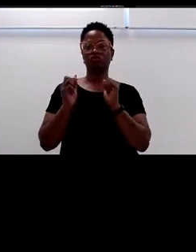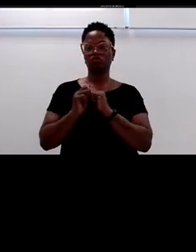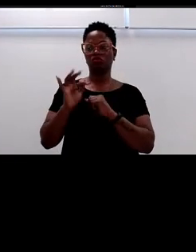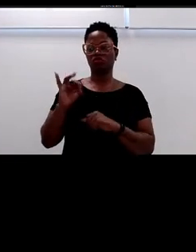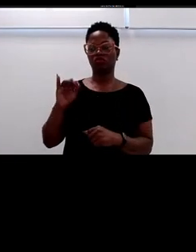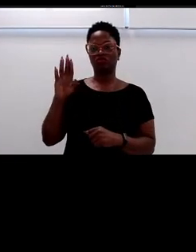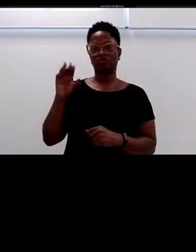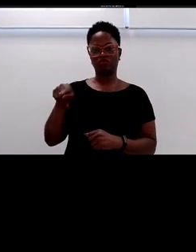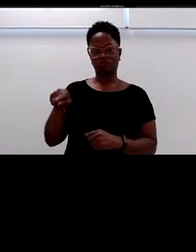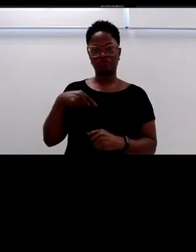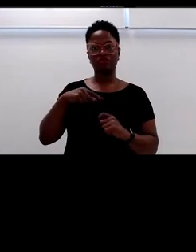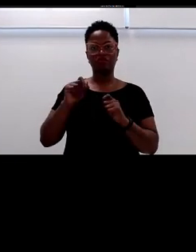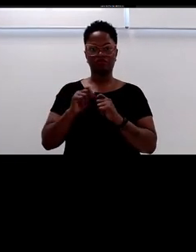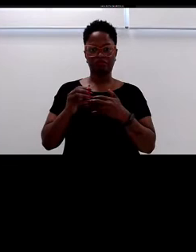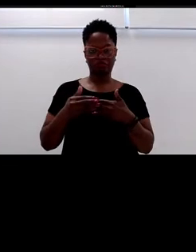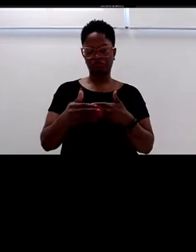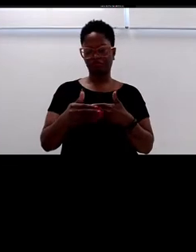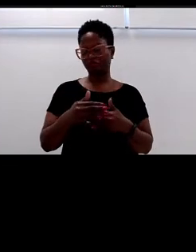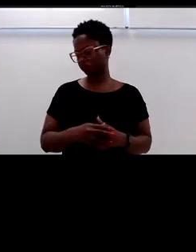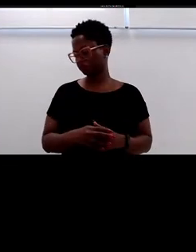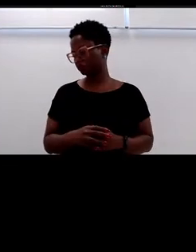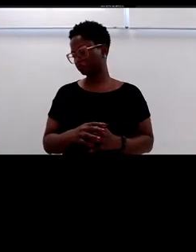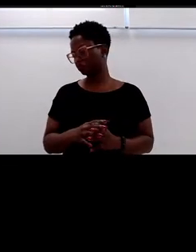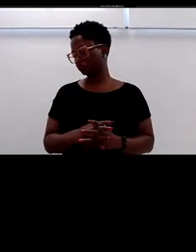aqui em cima, né?